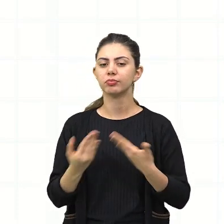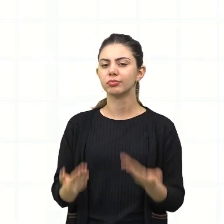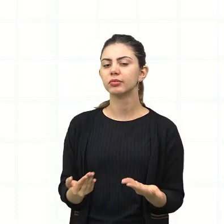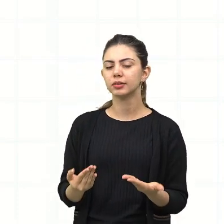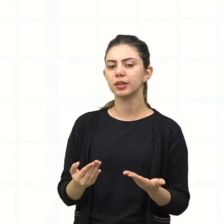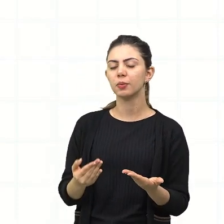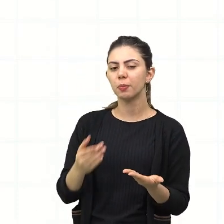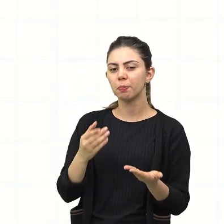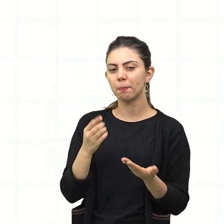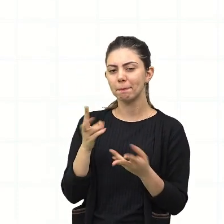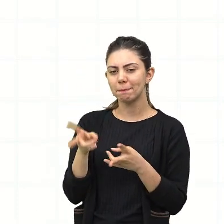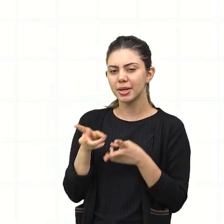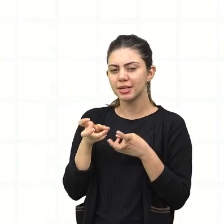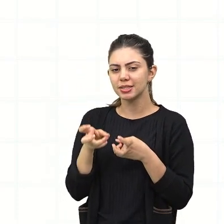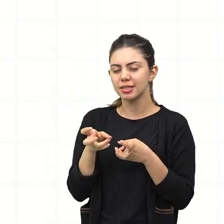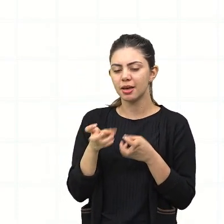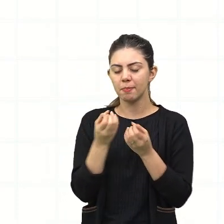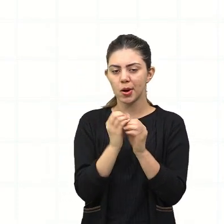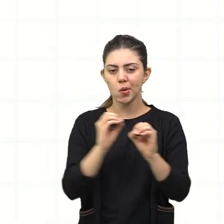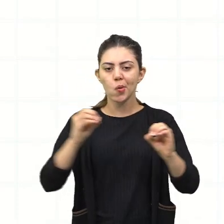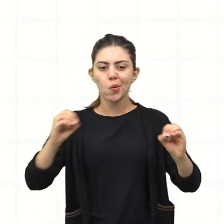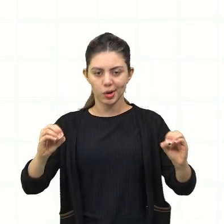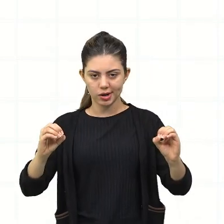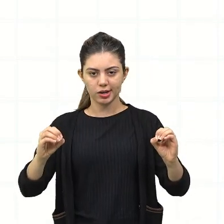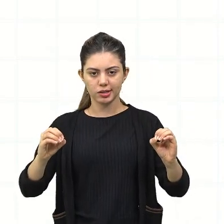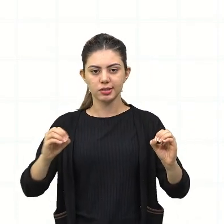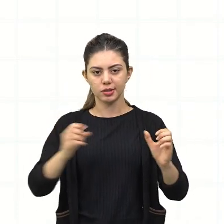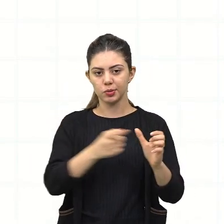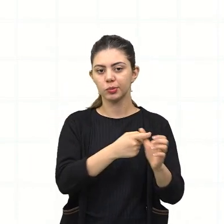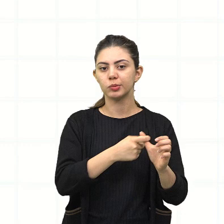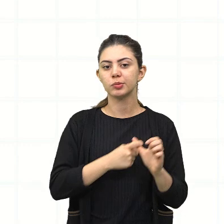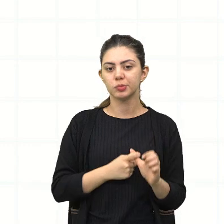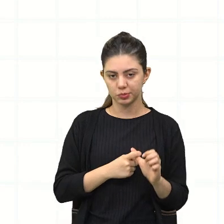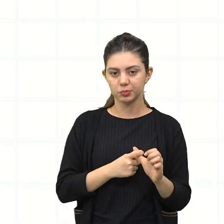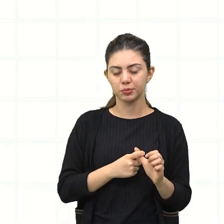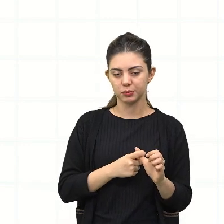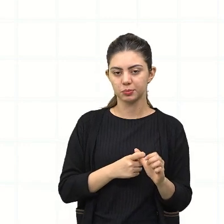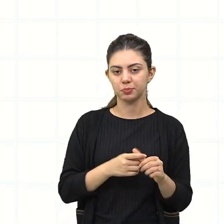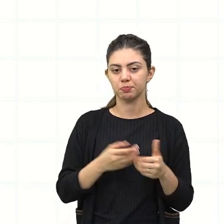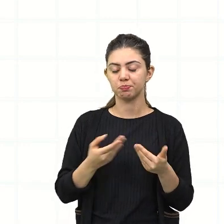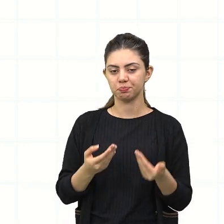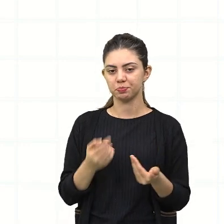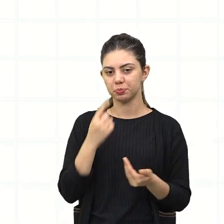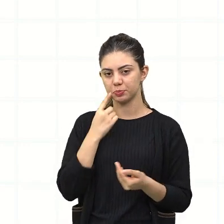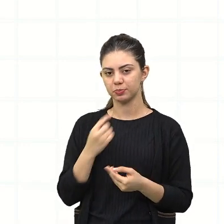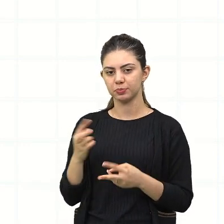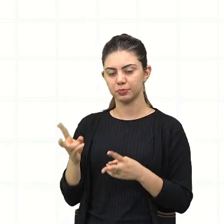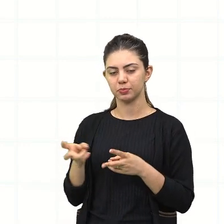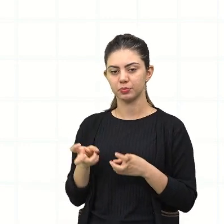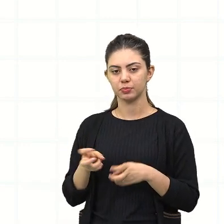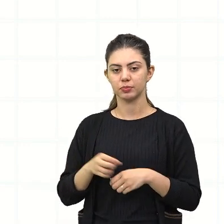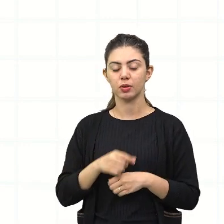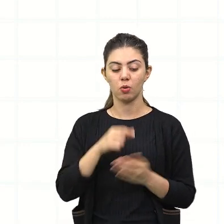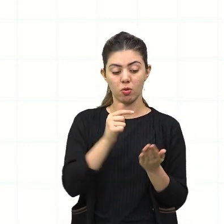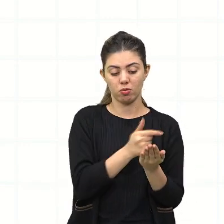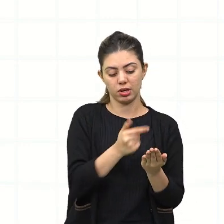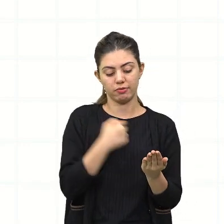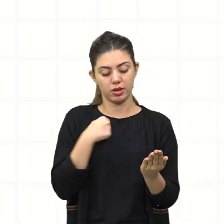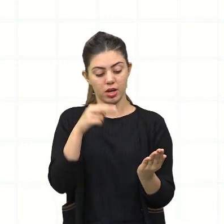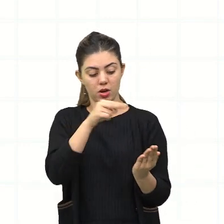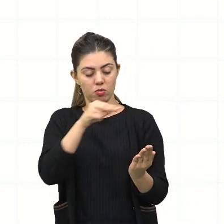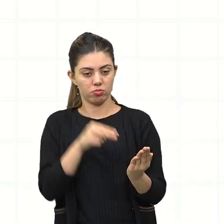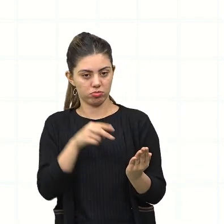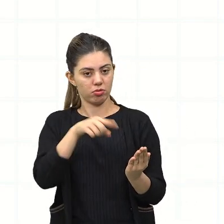introduz essa oração subordinada. O livro que eu li é interessante. Se refere o